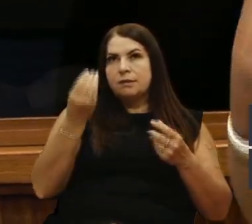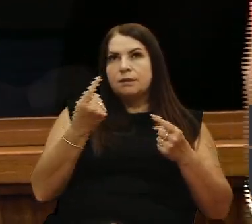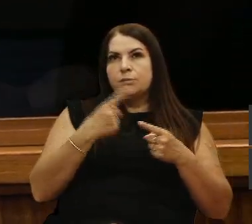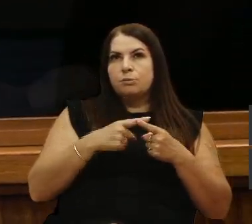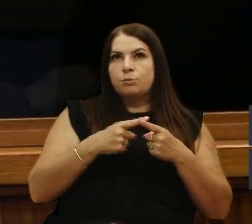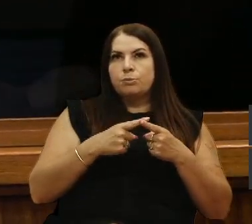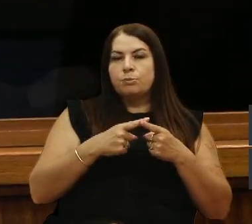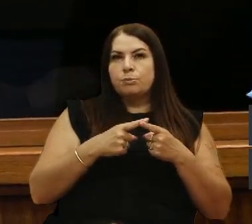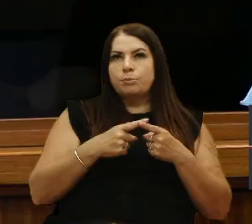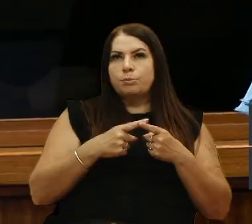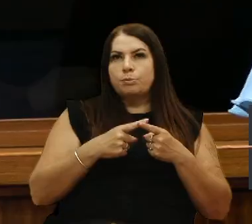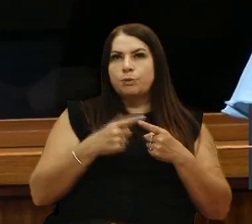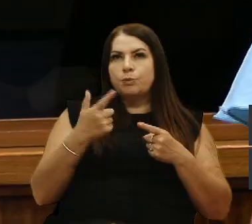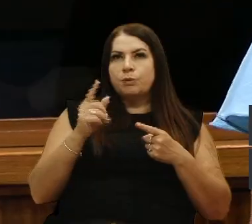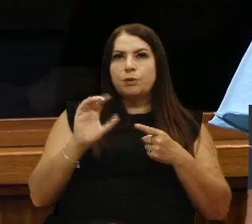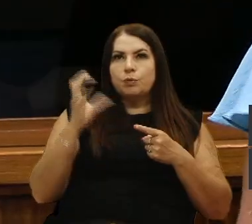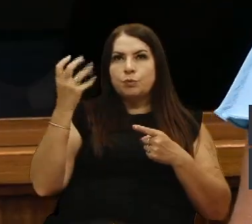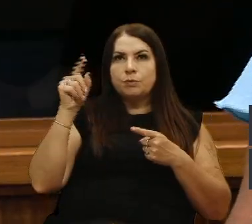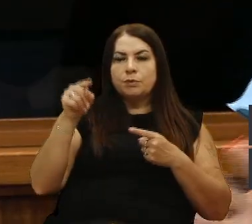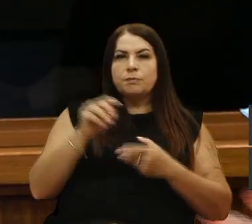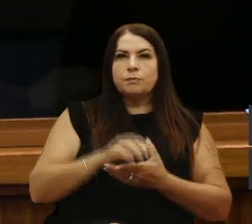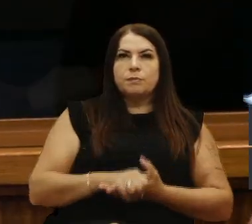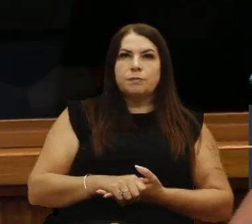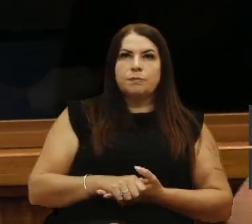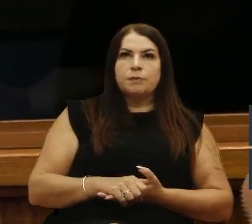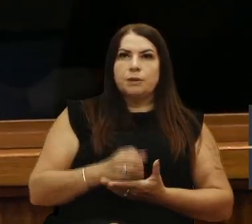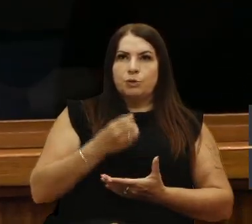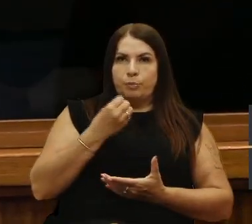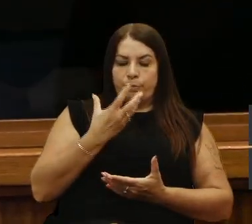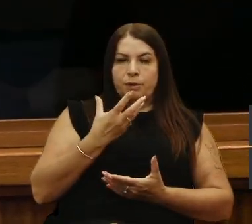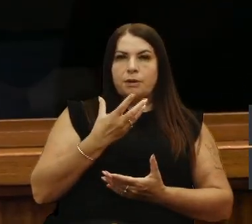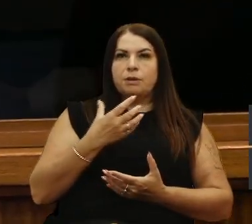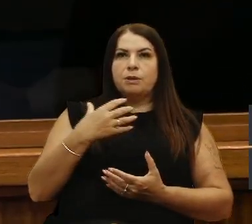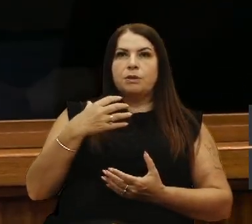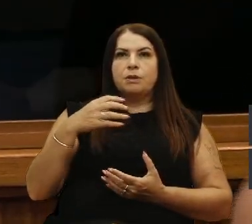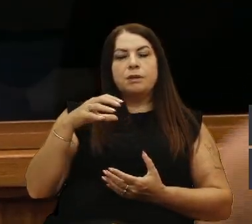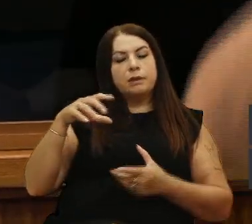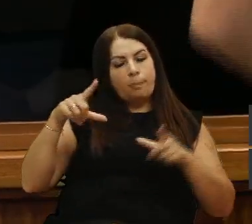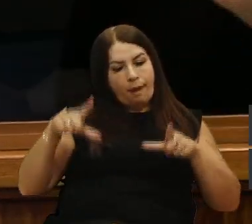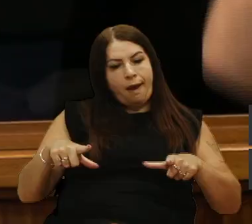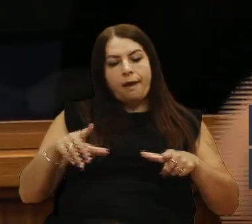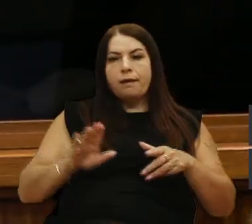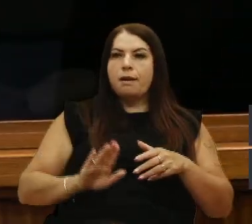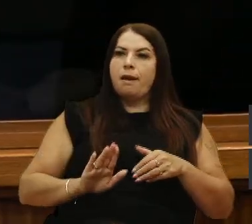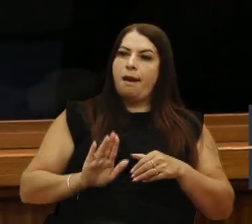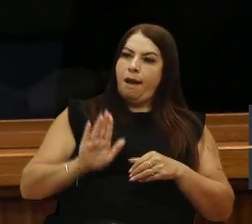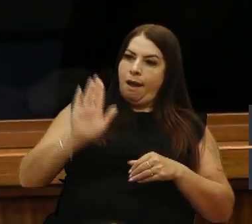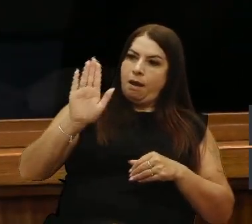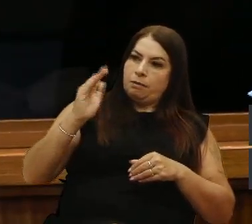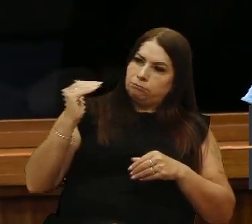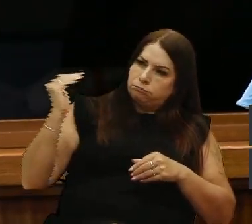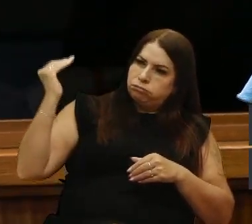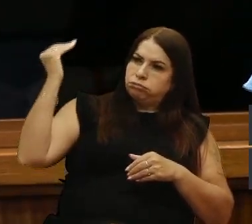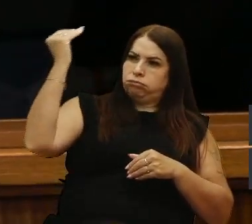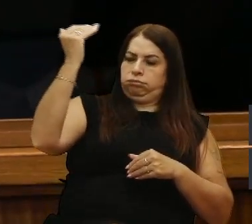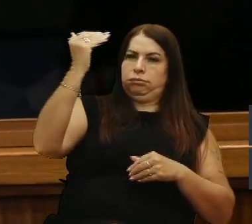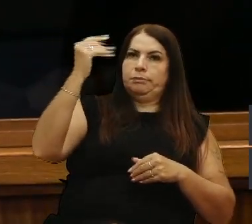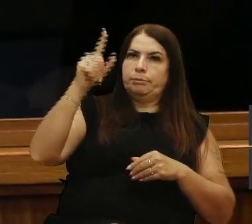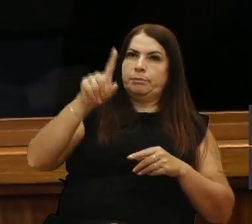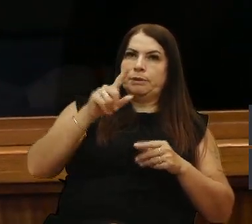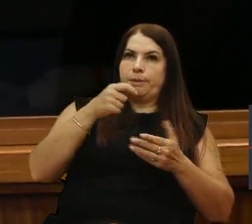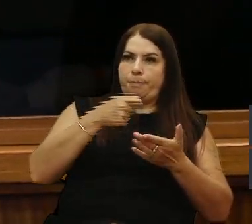que não tem solução para lá. Tudo bem, é uma área íngreme, muito alta, mas realmente eles